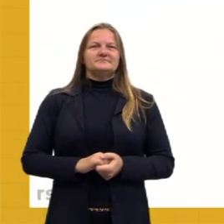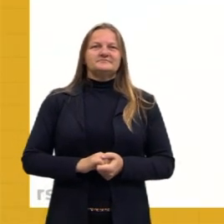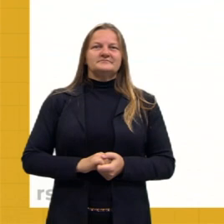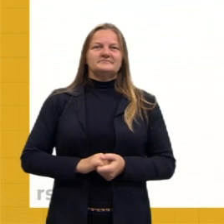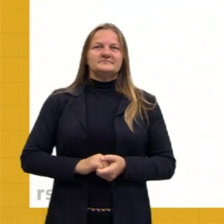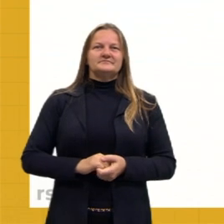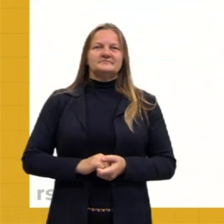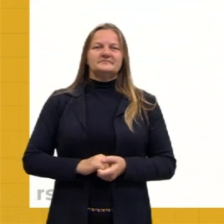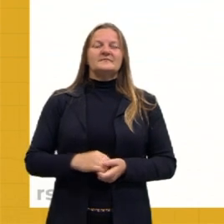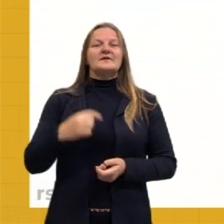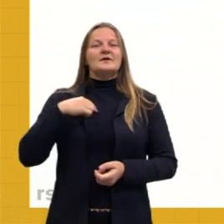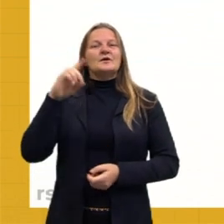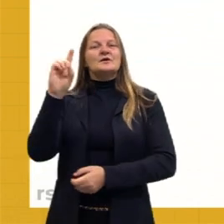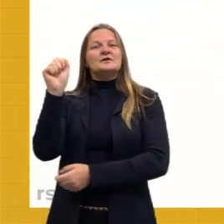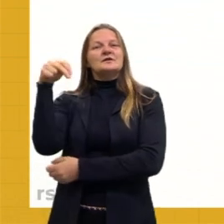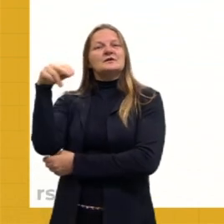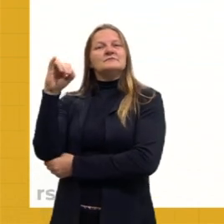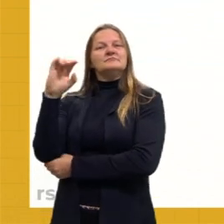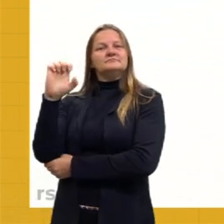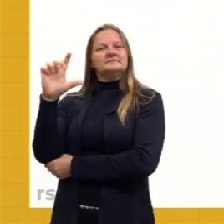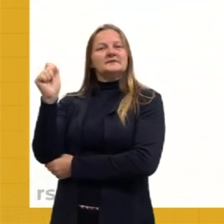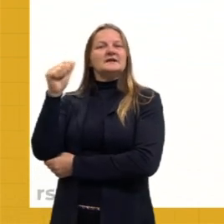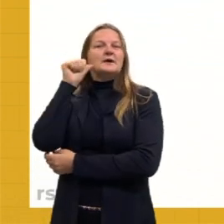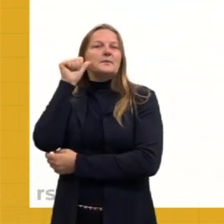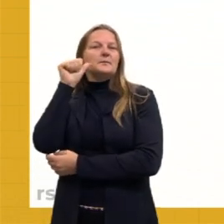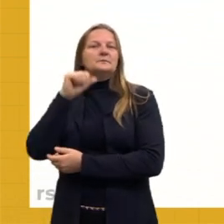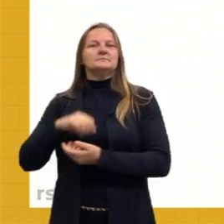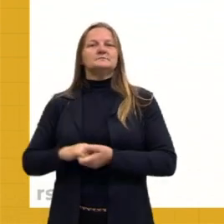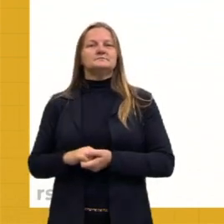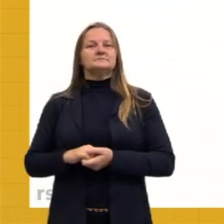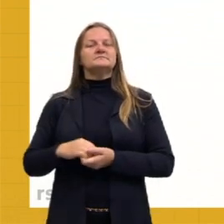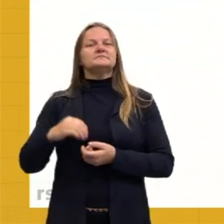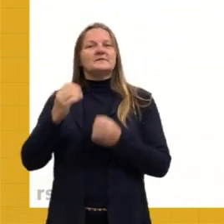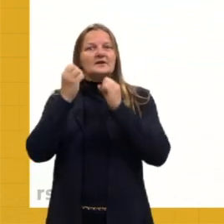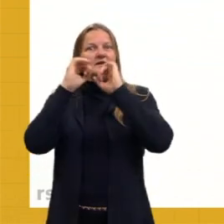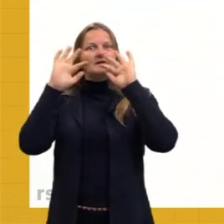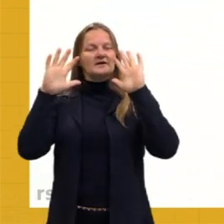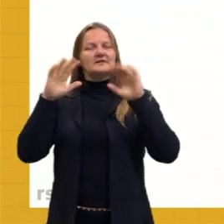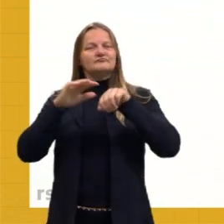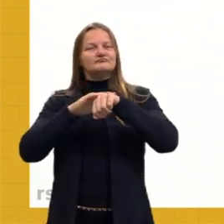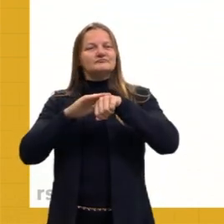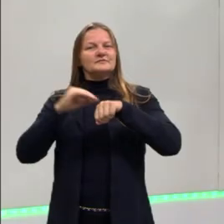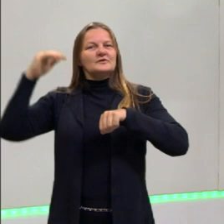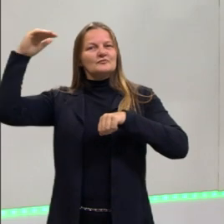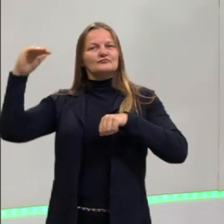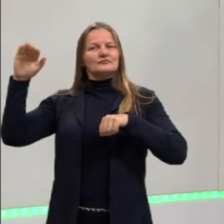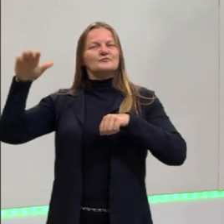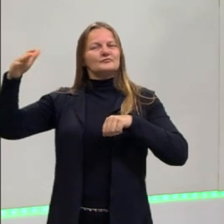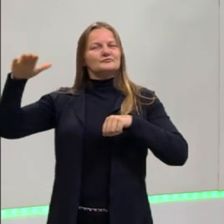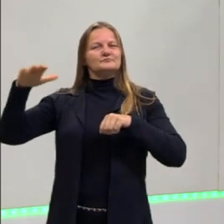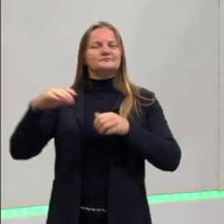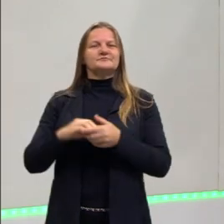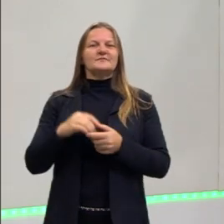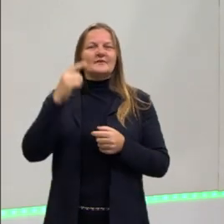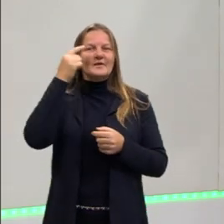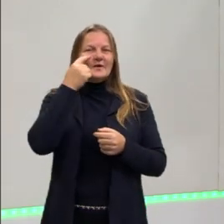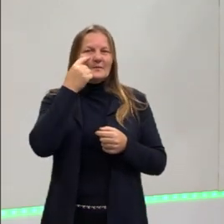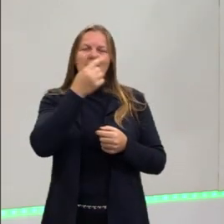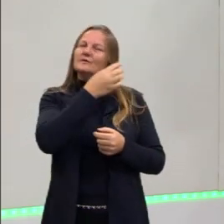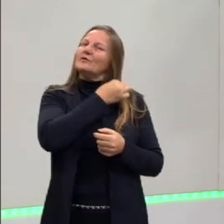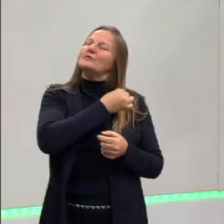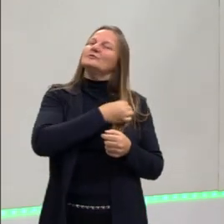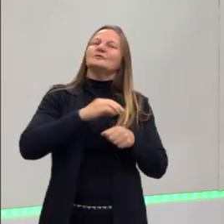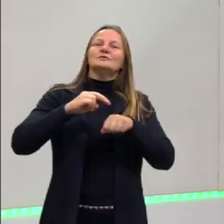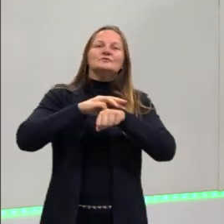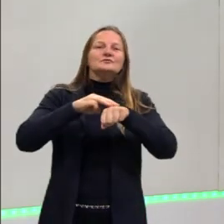certo eu sou professora Daniela sou uma mulher Clara de estatura mediana cabelos e